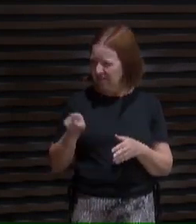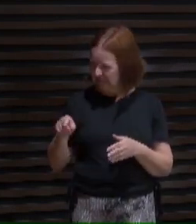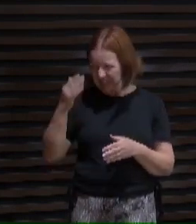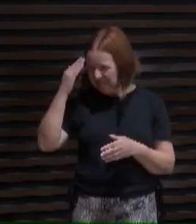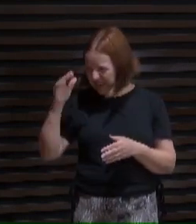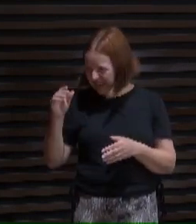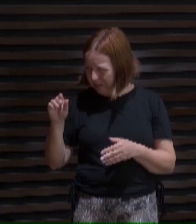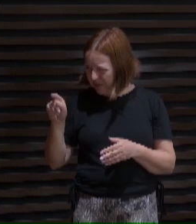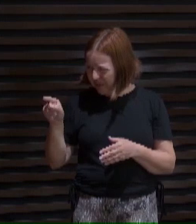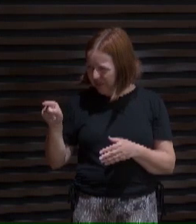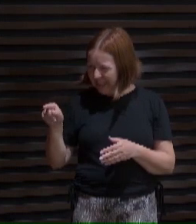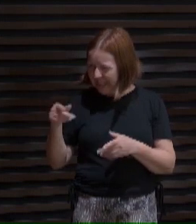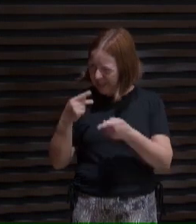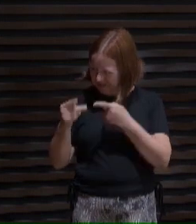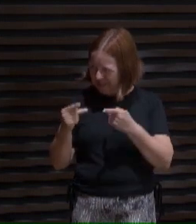que fala?